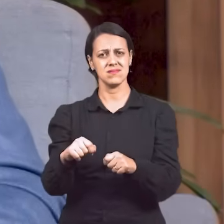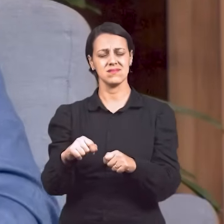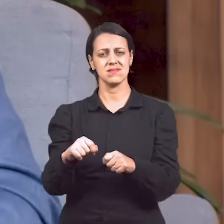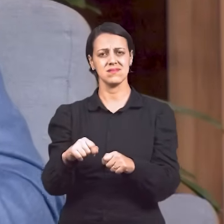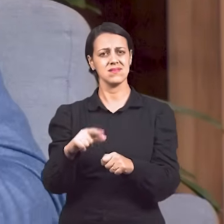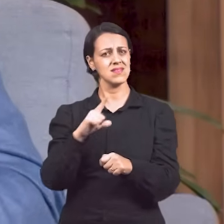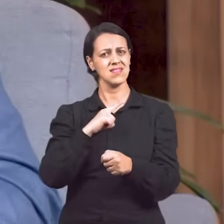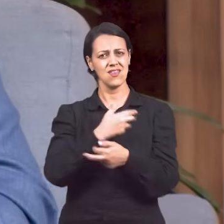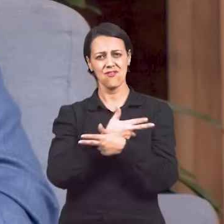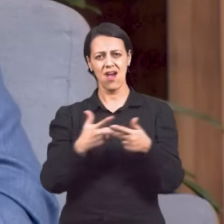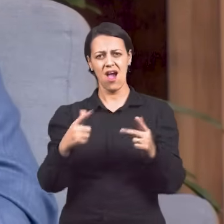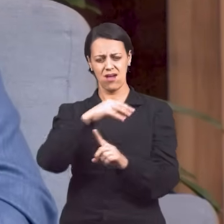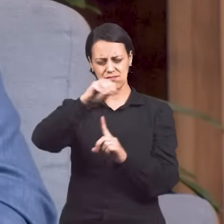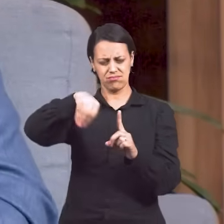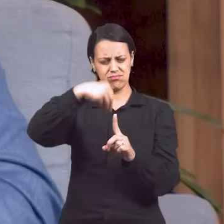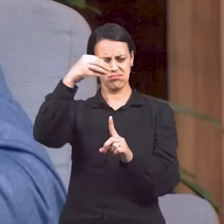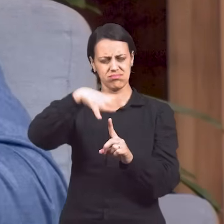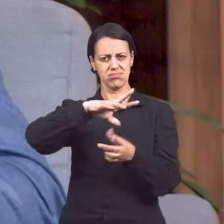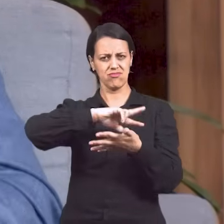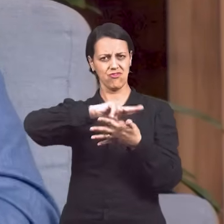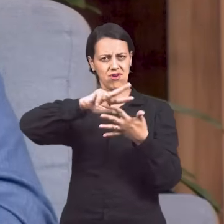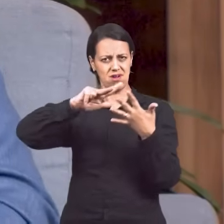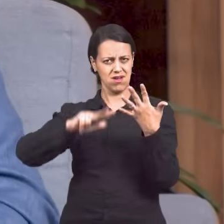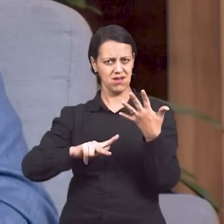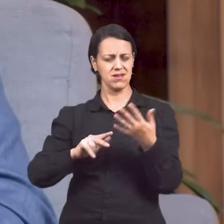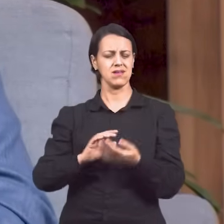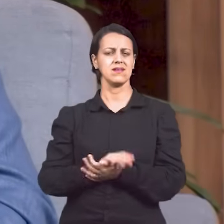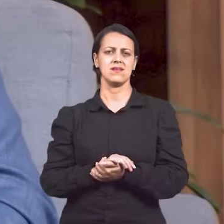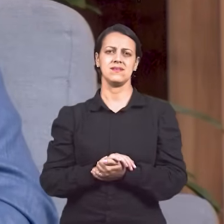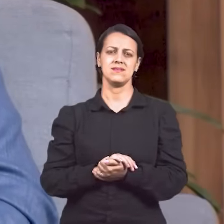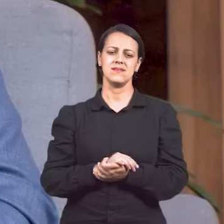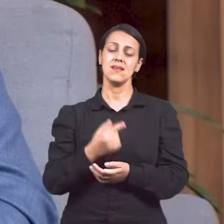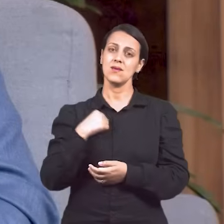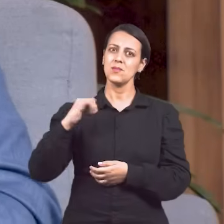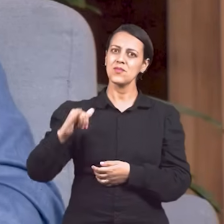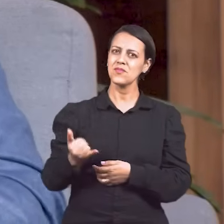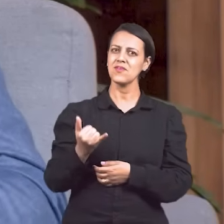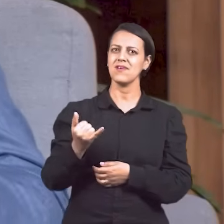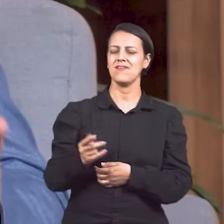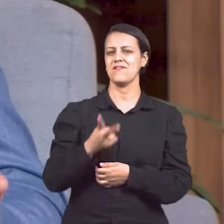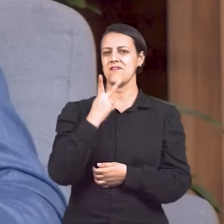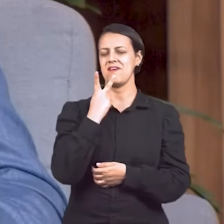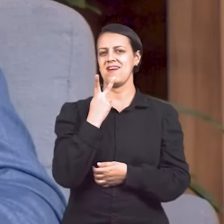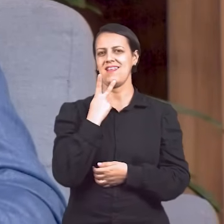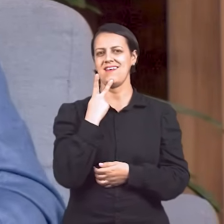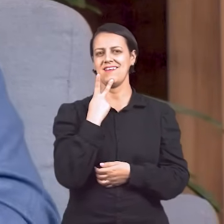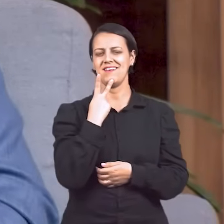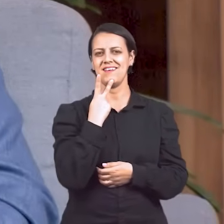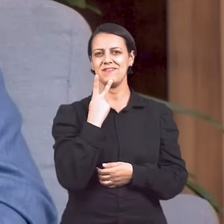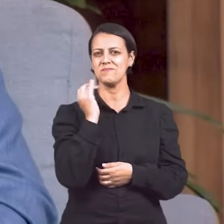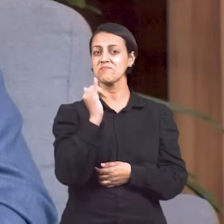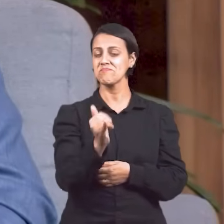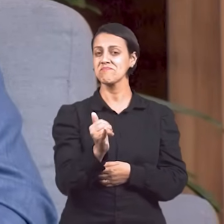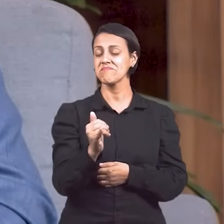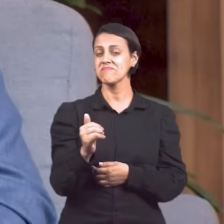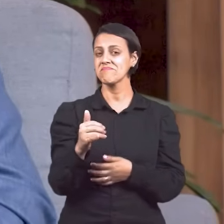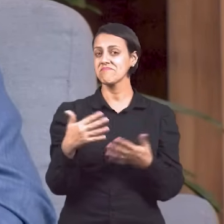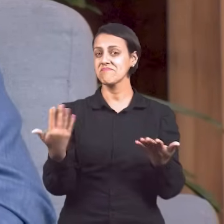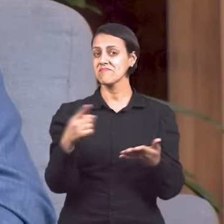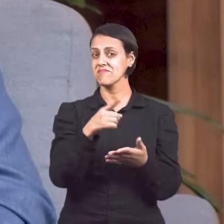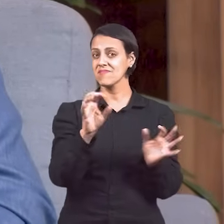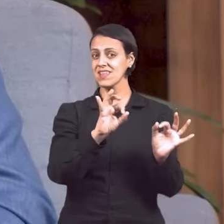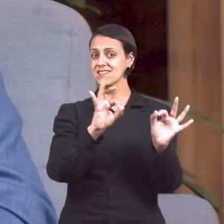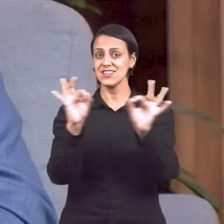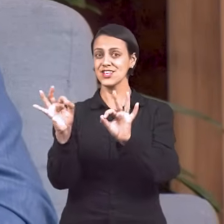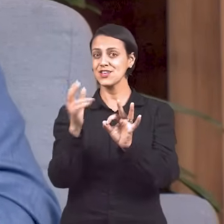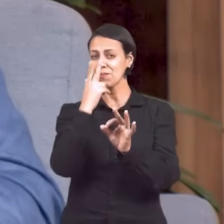Senhor, que o Senhor vai te dar uma bênção. Pode viver essa experiência. Né? Nós temos diversos recursos da graça. E eu aproveito